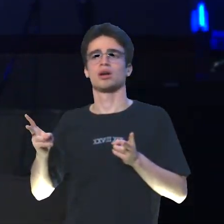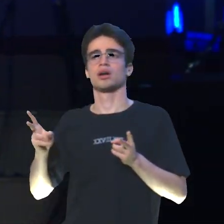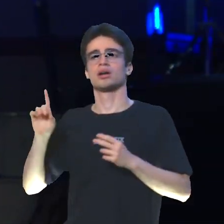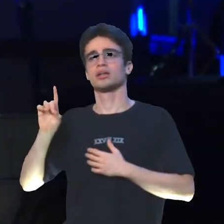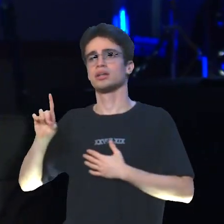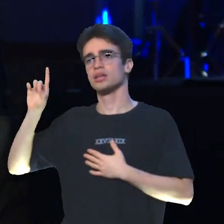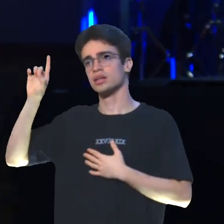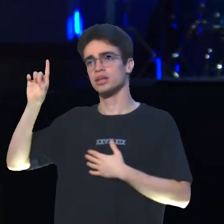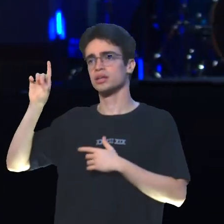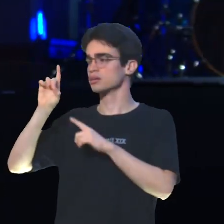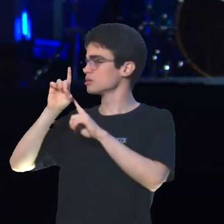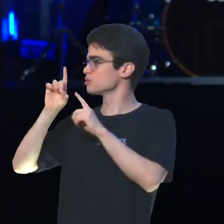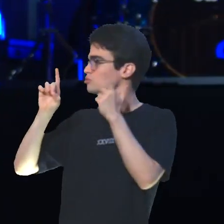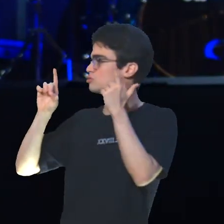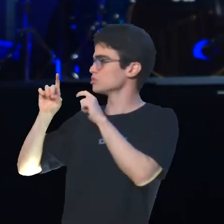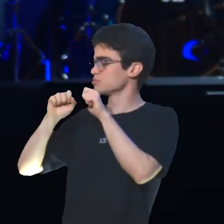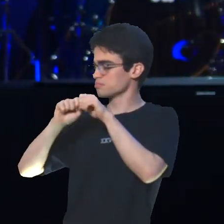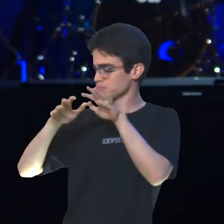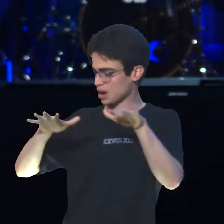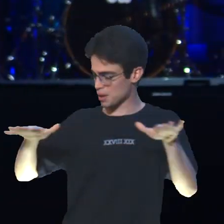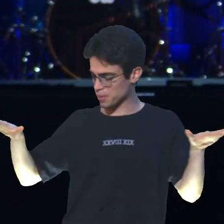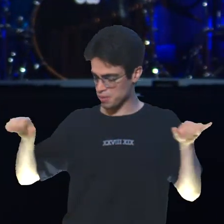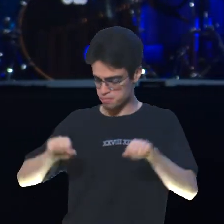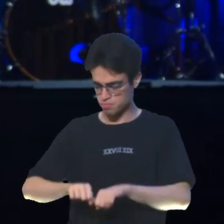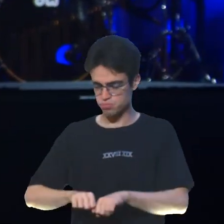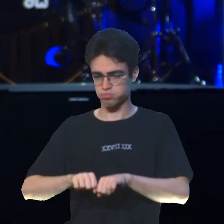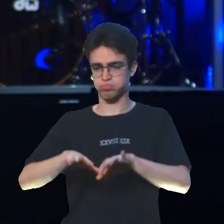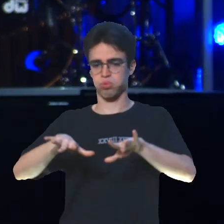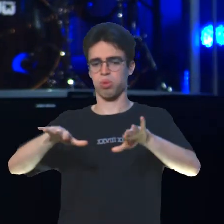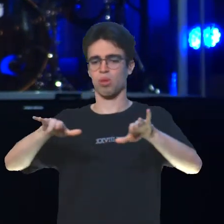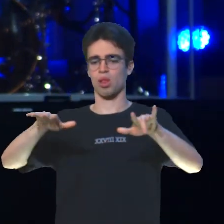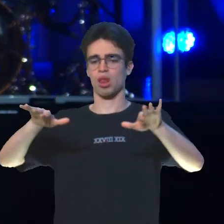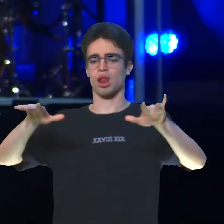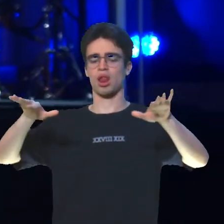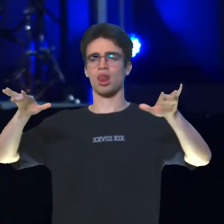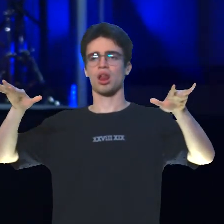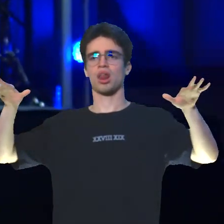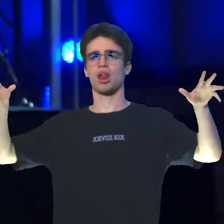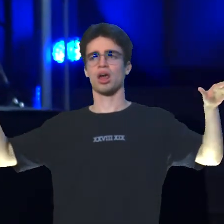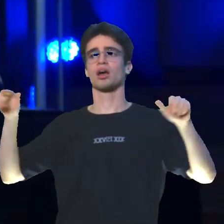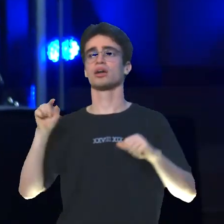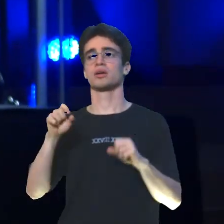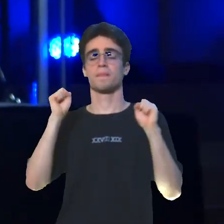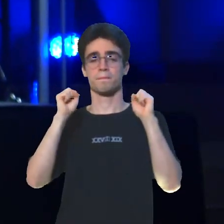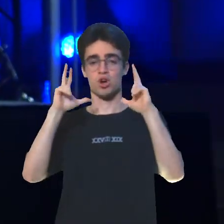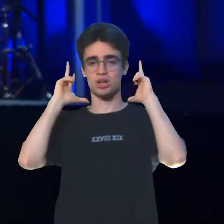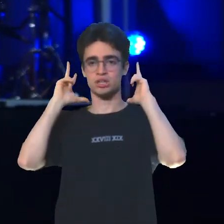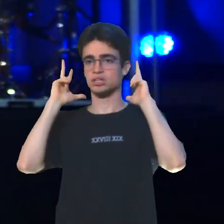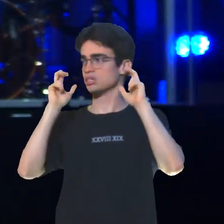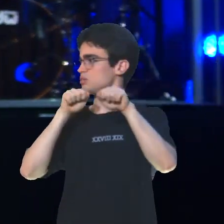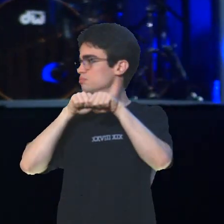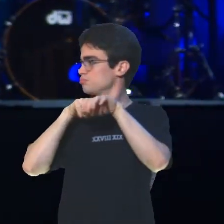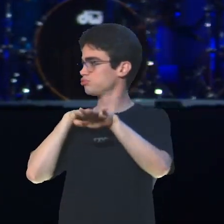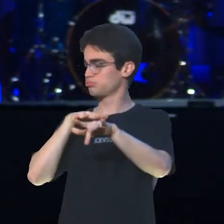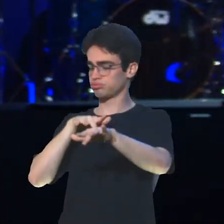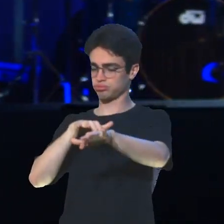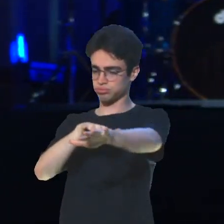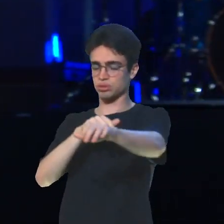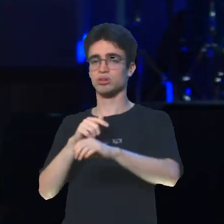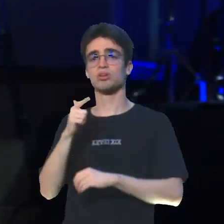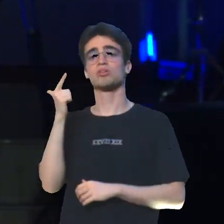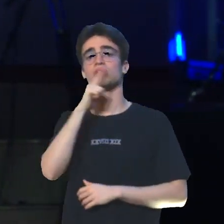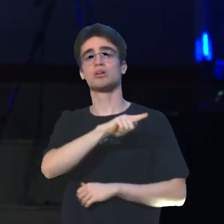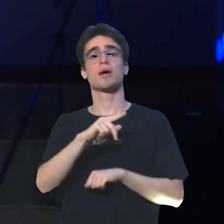que abriu o mar vermelho para Moisés, que fez